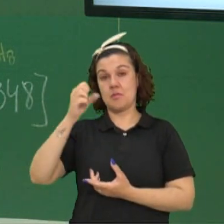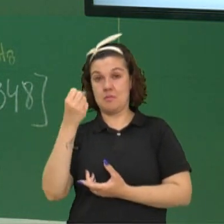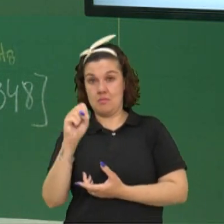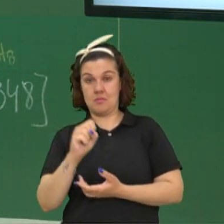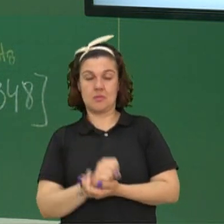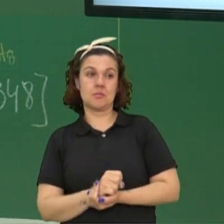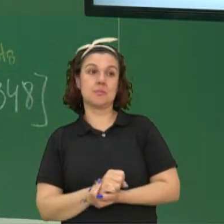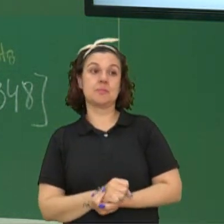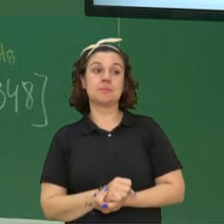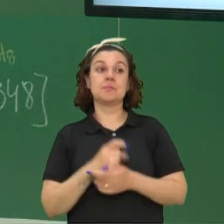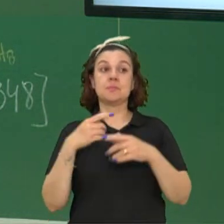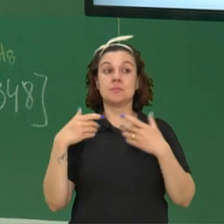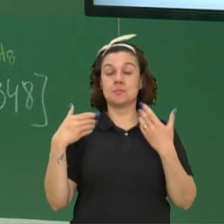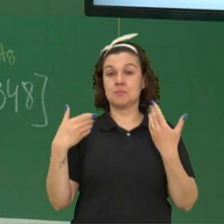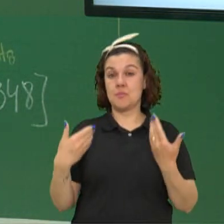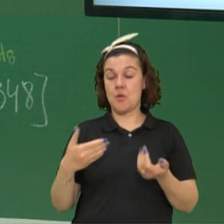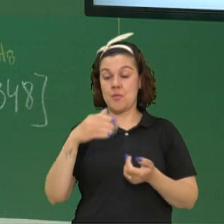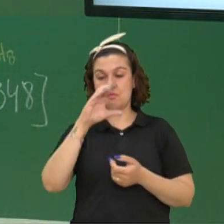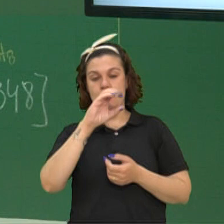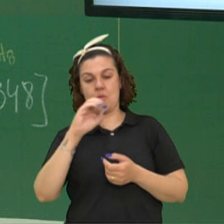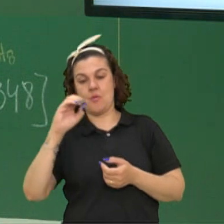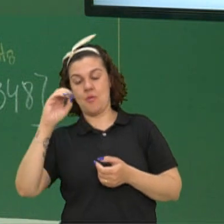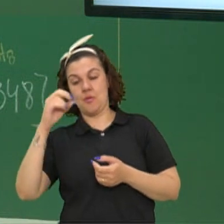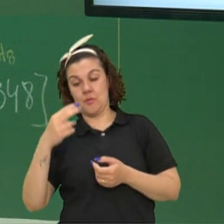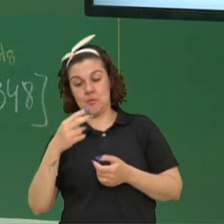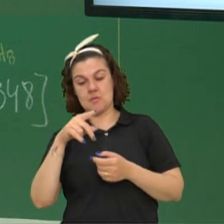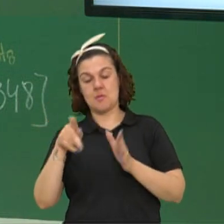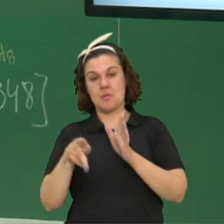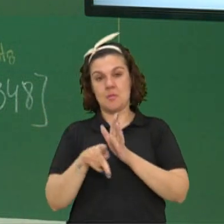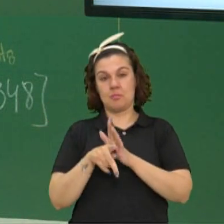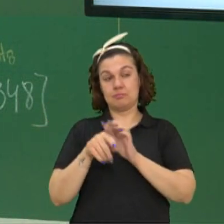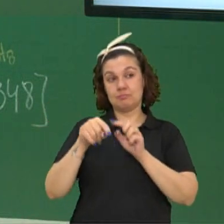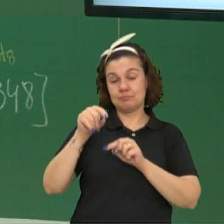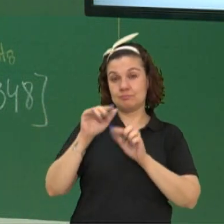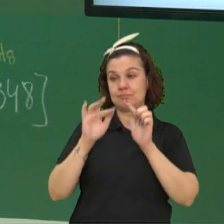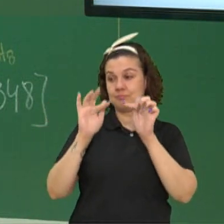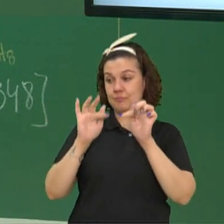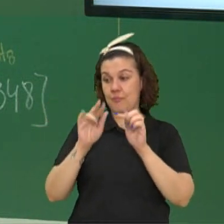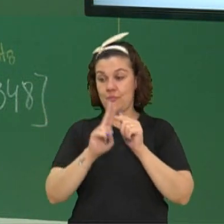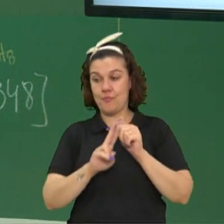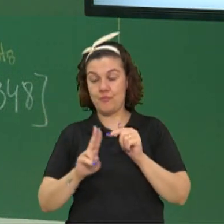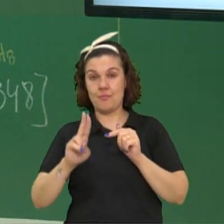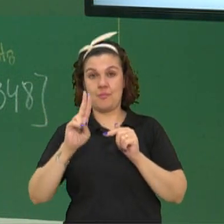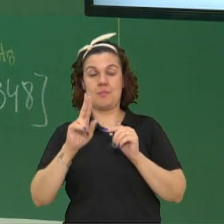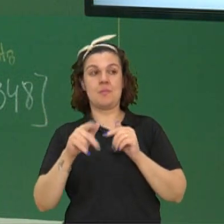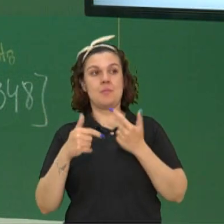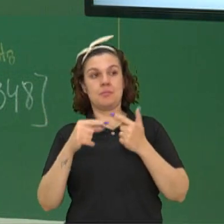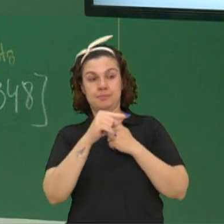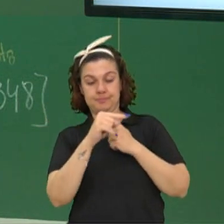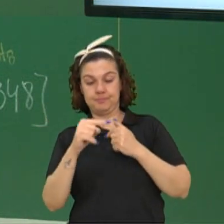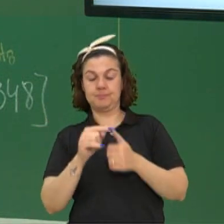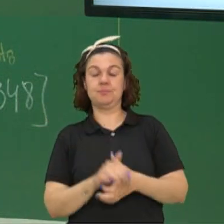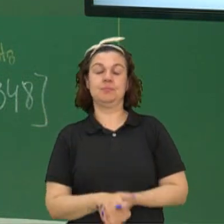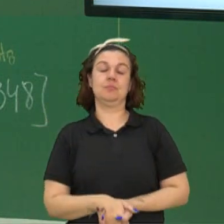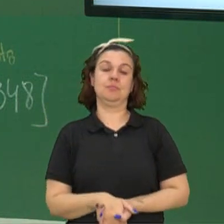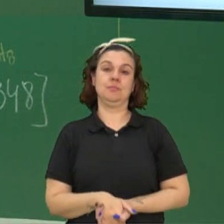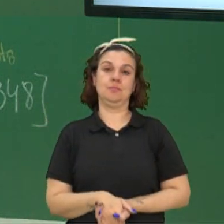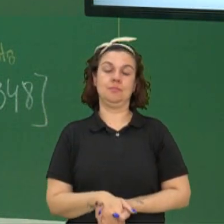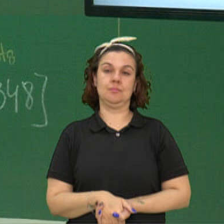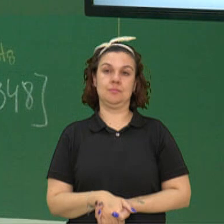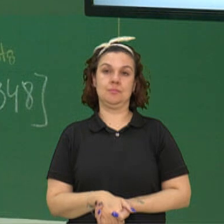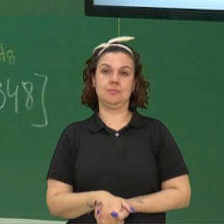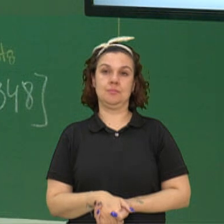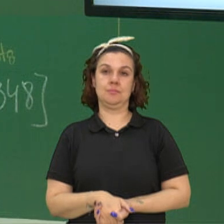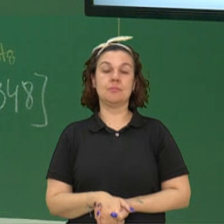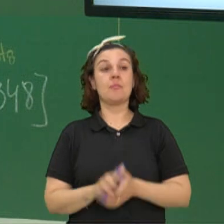1.598. Como o CO2 está na parte dos produtos, eu vou usar esse valor como negativo. Ligação